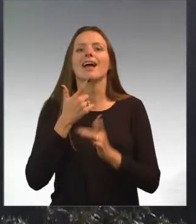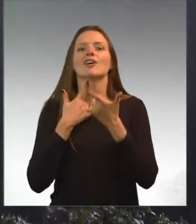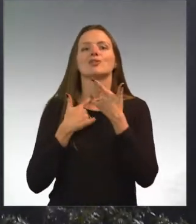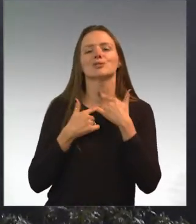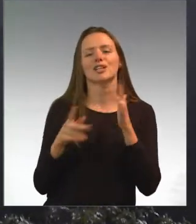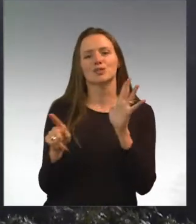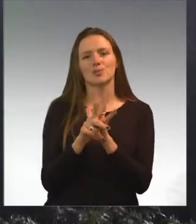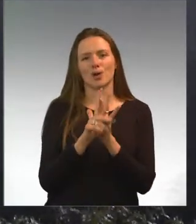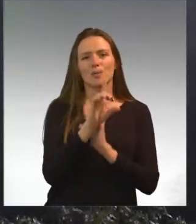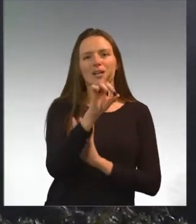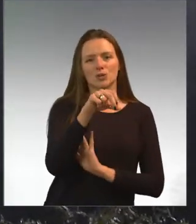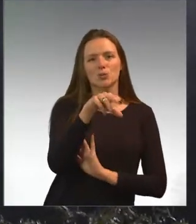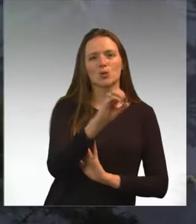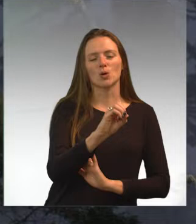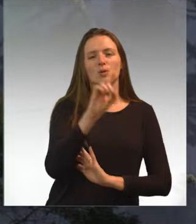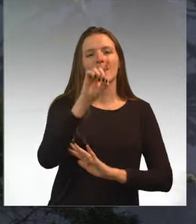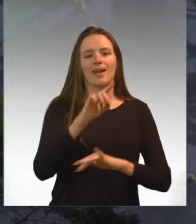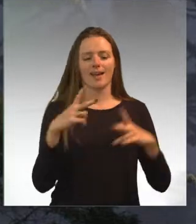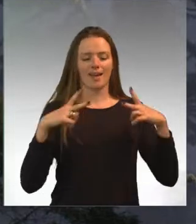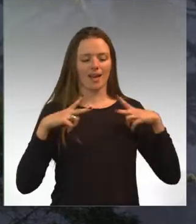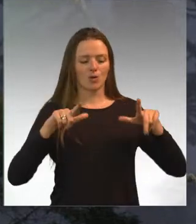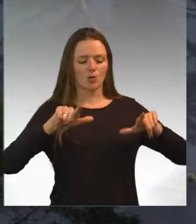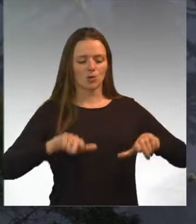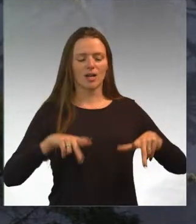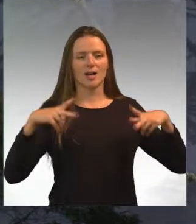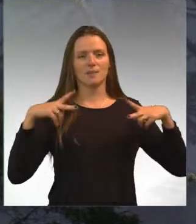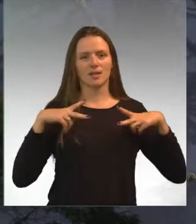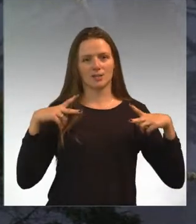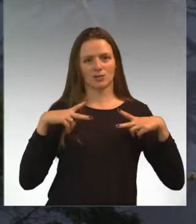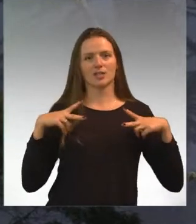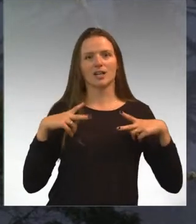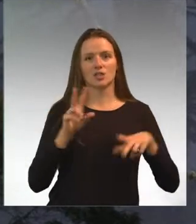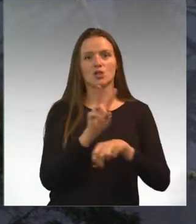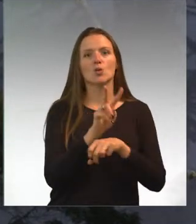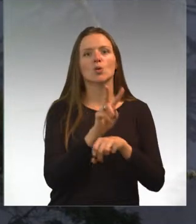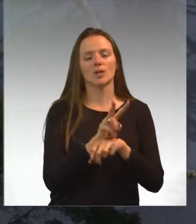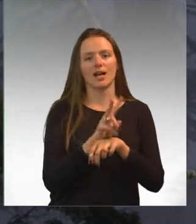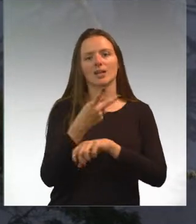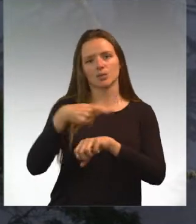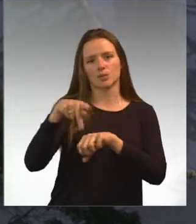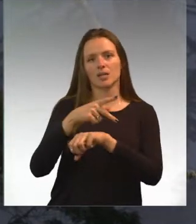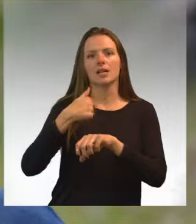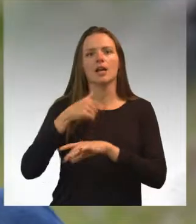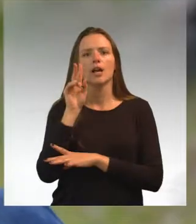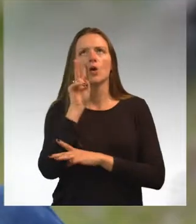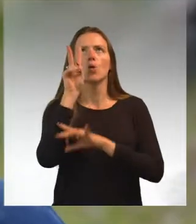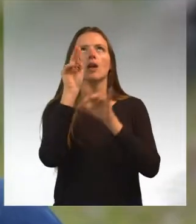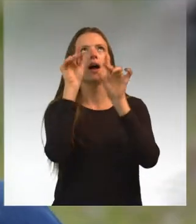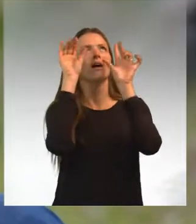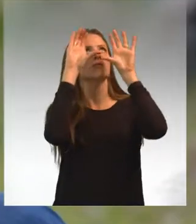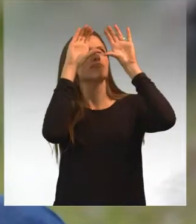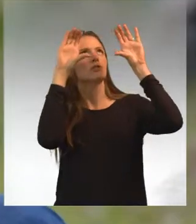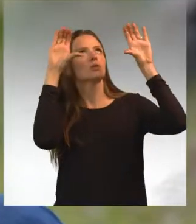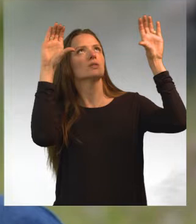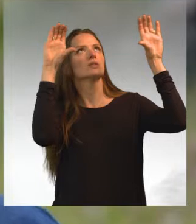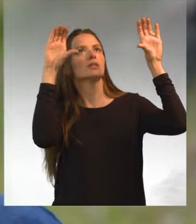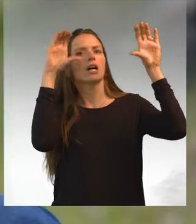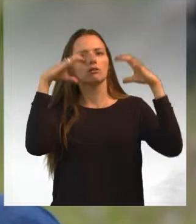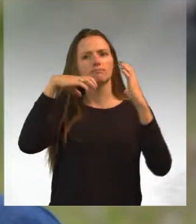dono. Reserva particular de patrimônio natural. Eu olhava para o céu de Brasília e um dia me deu